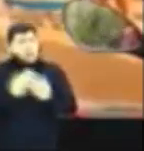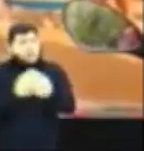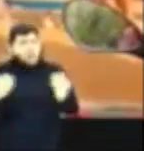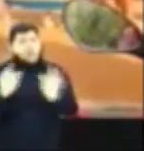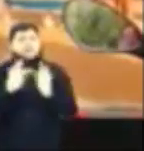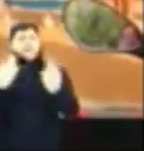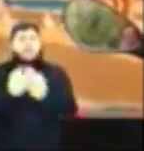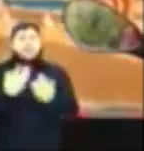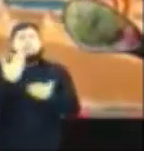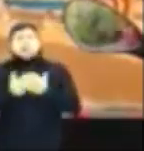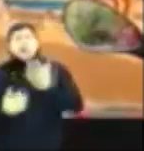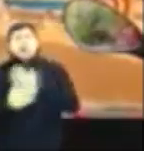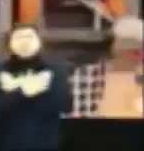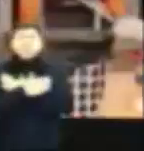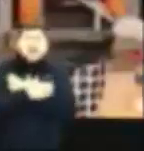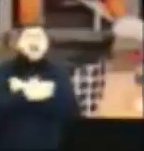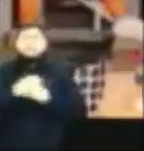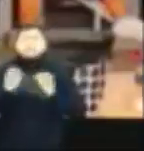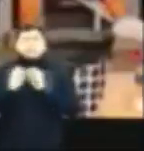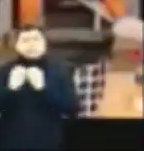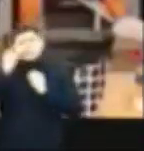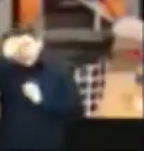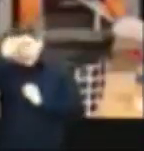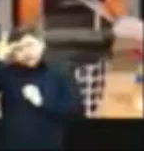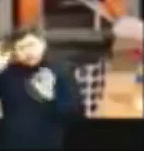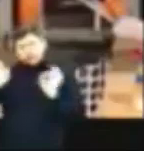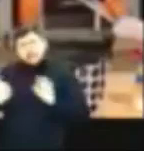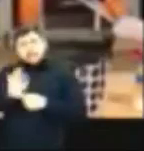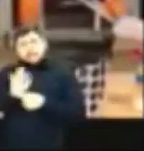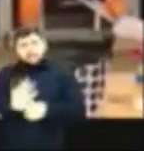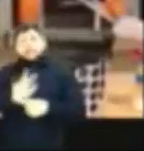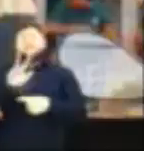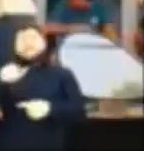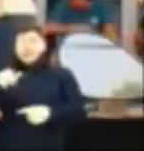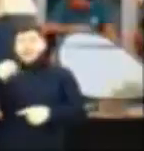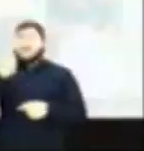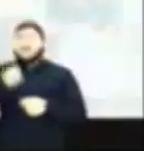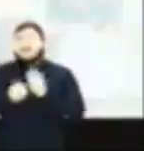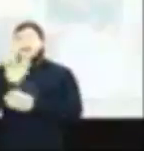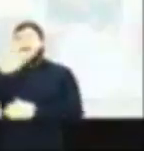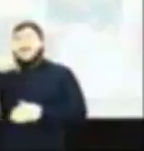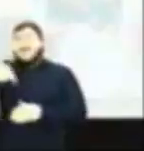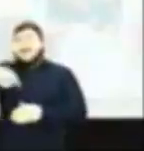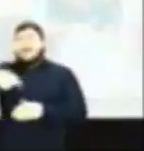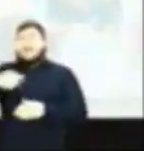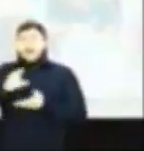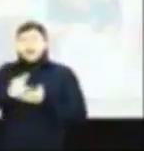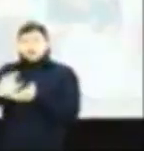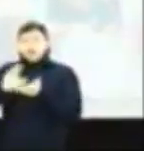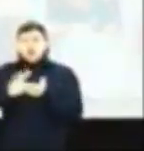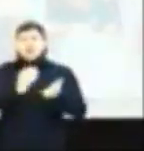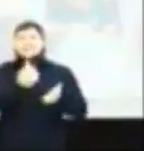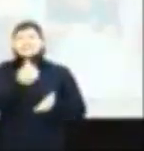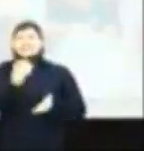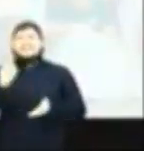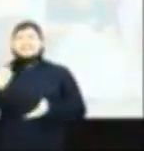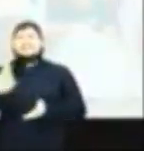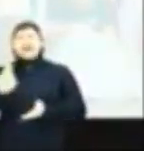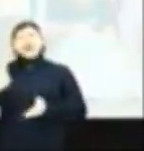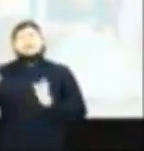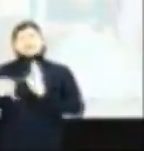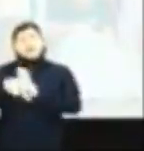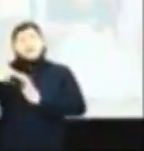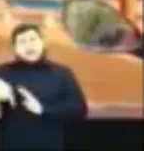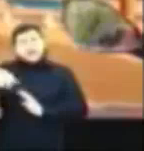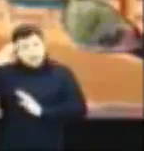famílias perderam seu emprego e sua renda e ficaram sem qualquer ajuda por parte da Prefeitura. Vamos criar em Cuiabá o Bolsa Família Cuiabano, o valor